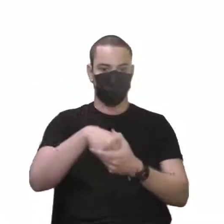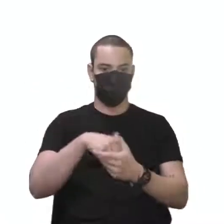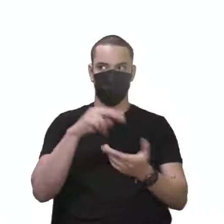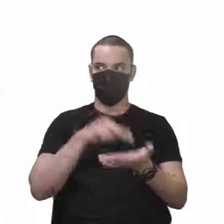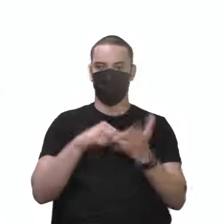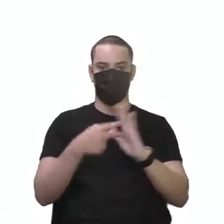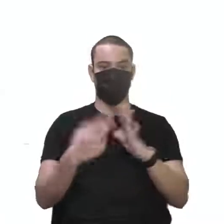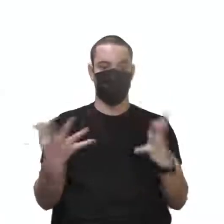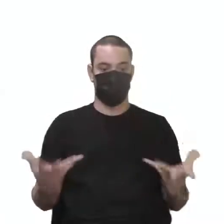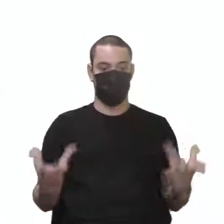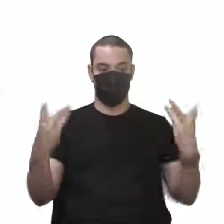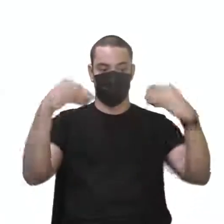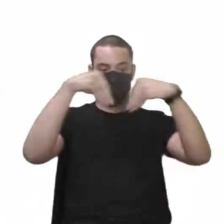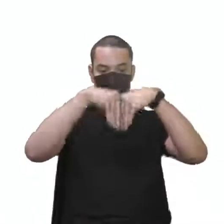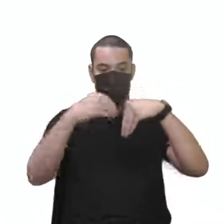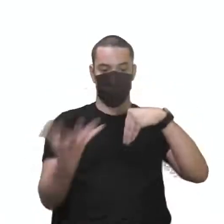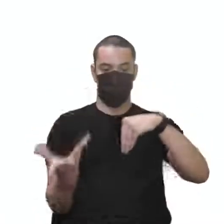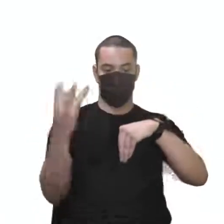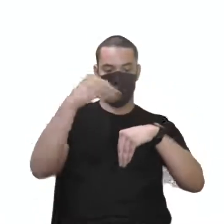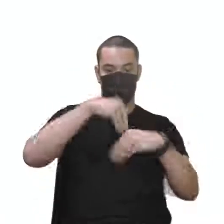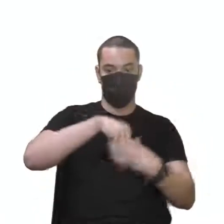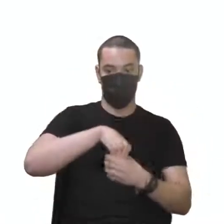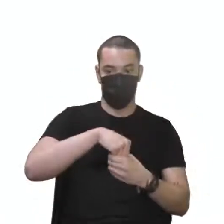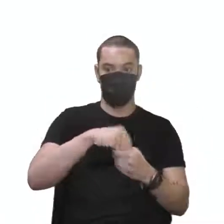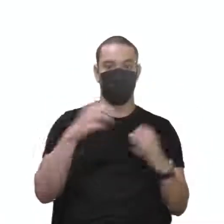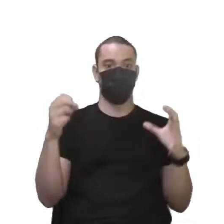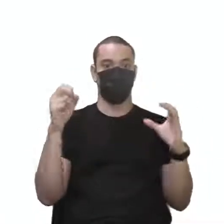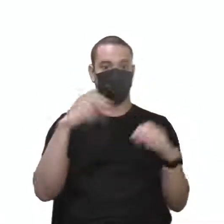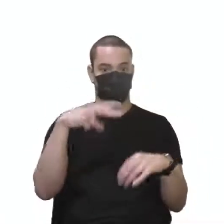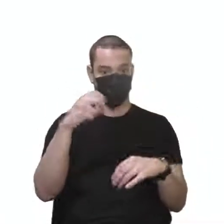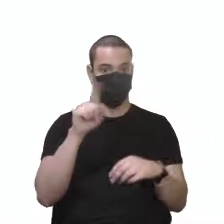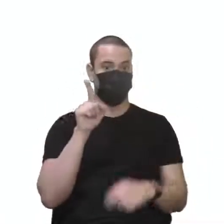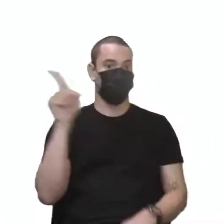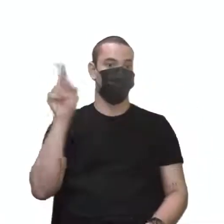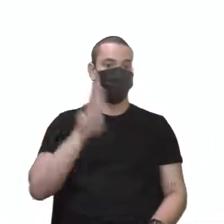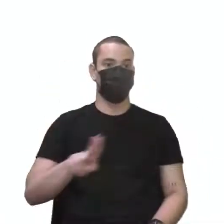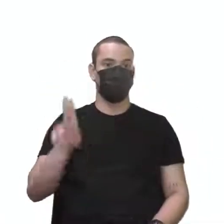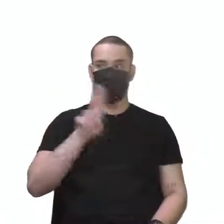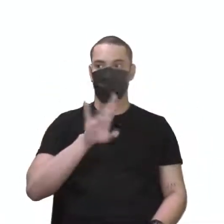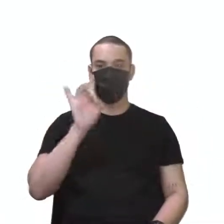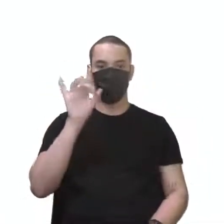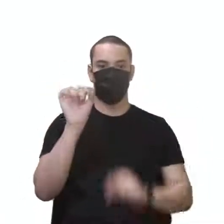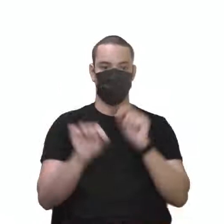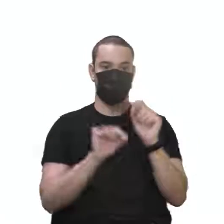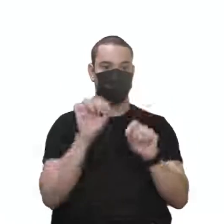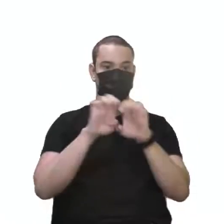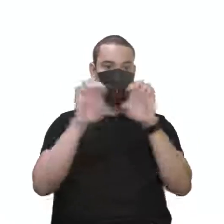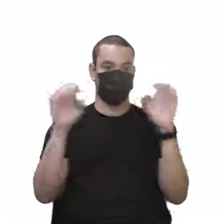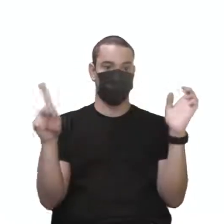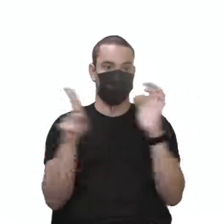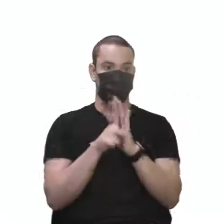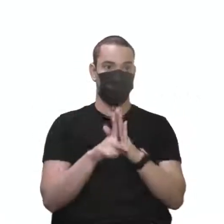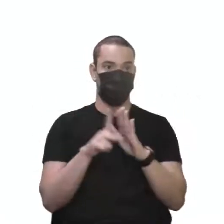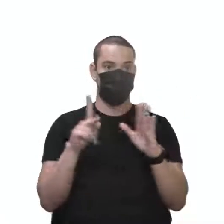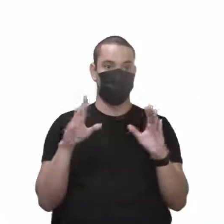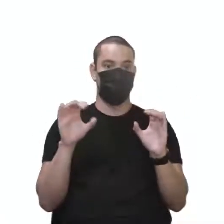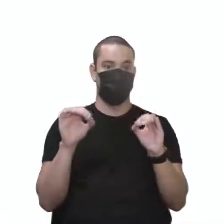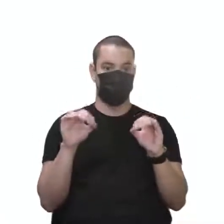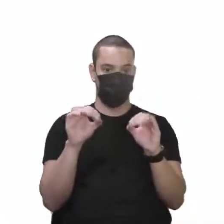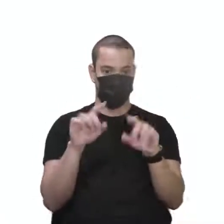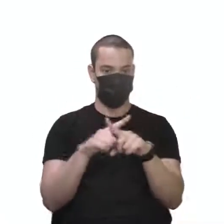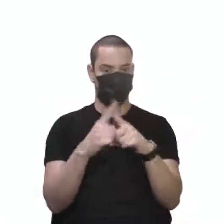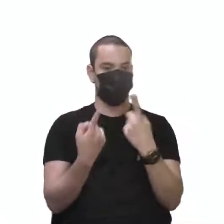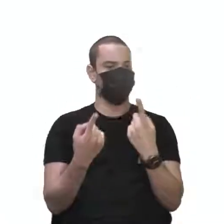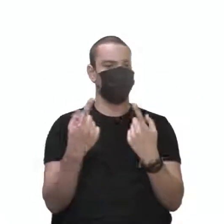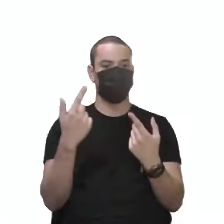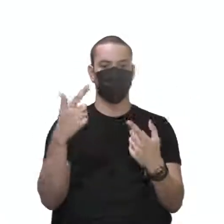foi incorporado o DNA viral. Aqui, ó, ele construiu, só utilizou mesmo a estrutura da bactéria, mas